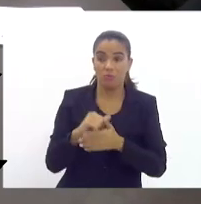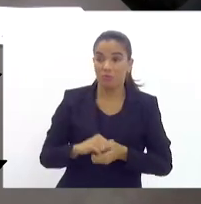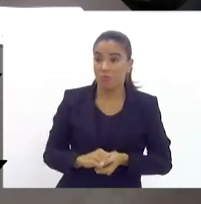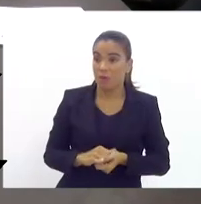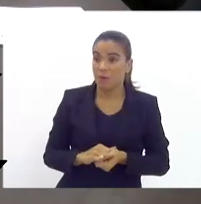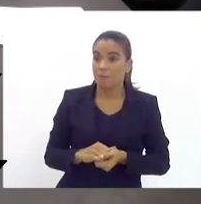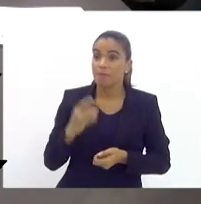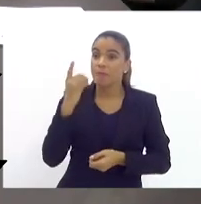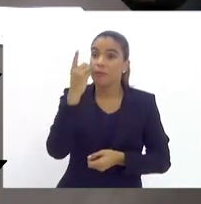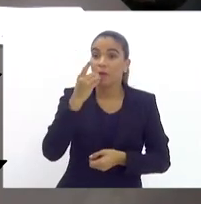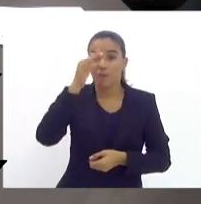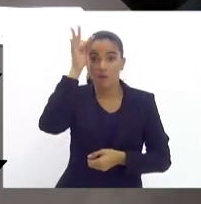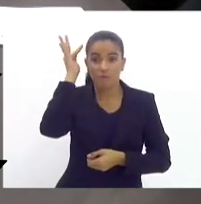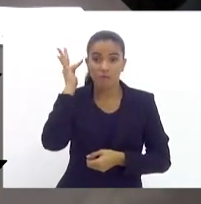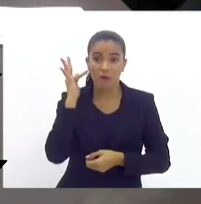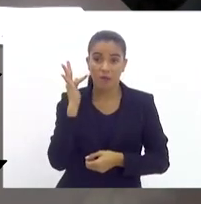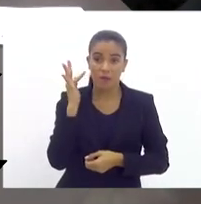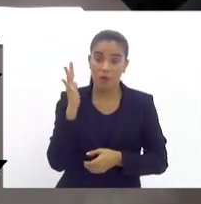Deputado Fred.